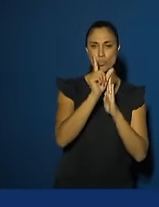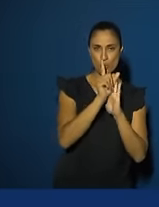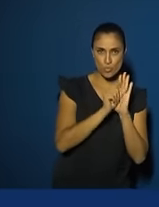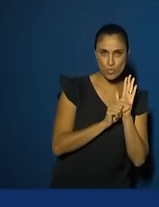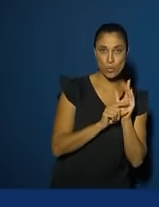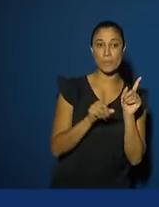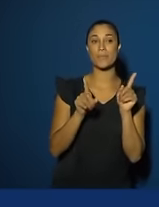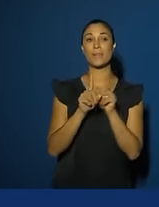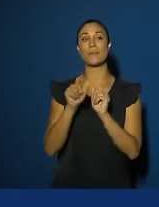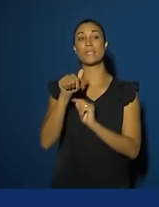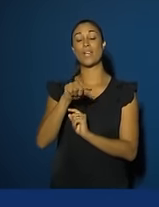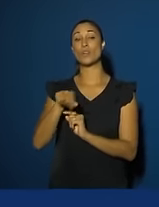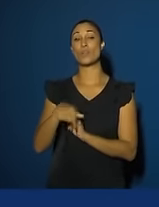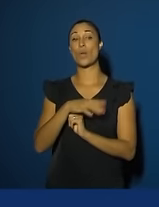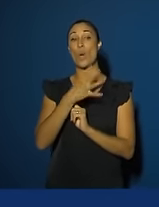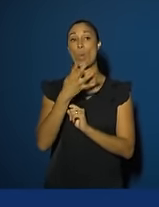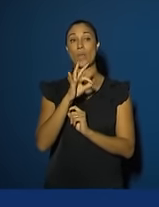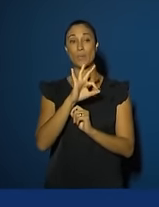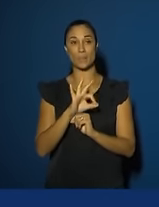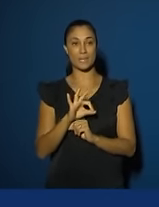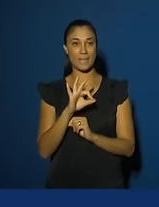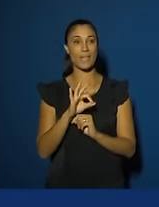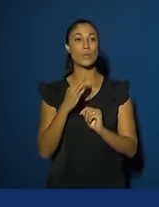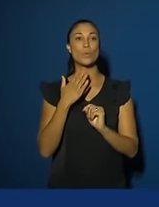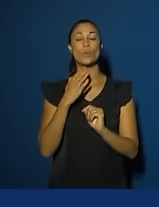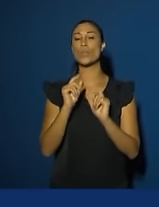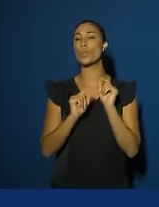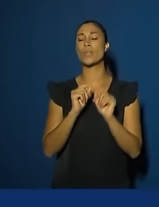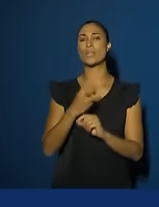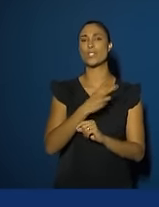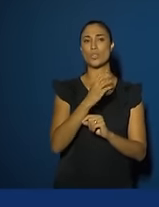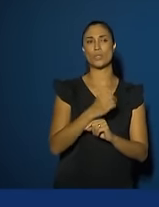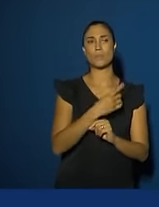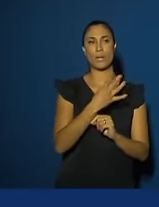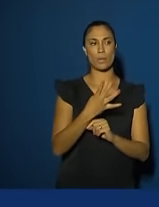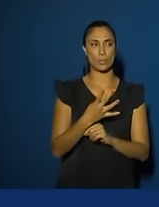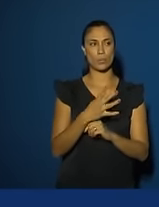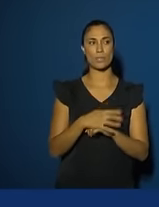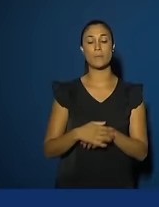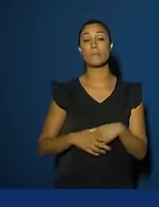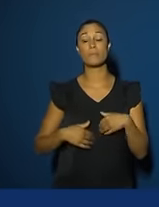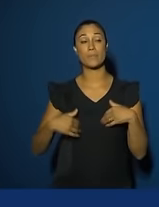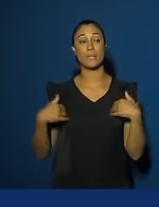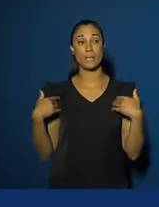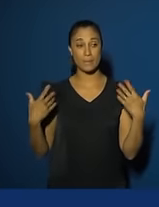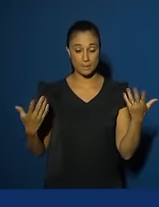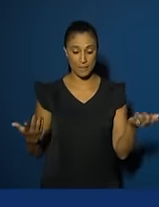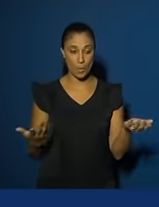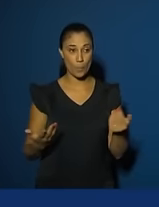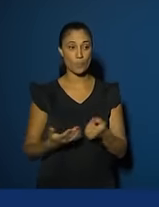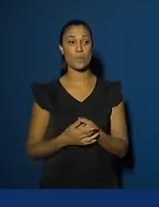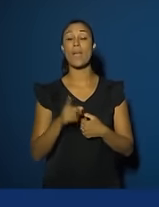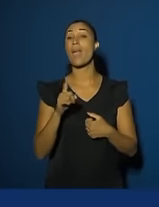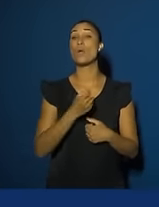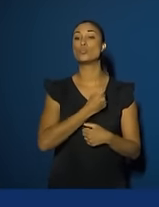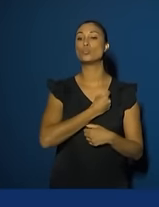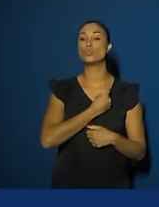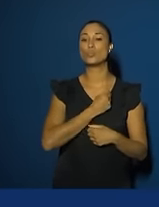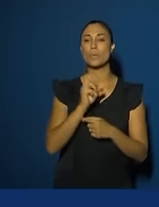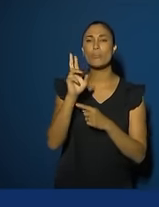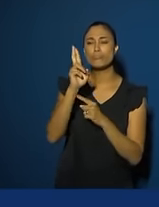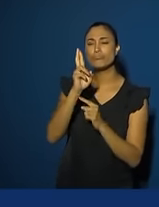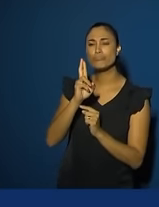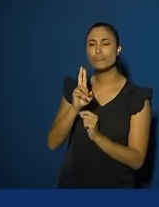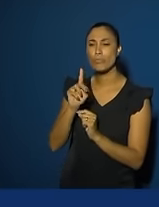desemprego em 7,4 a menor taxa de desemprego no Brasil desde 2014 e um um um um número fiscal que foi